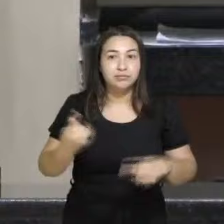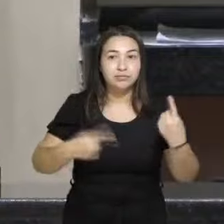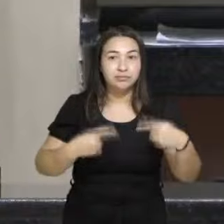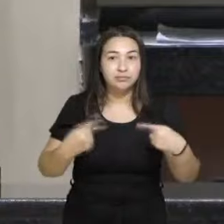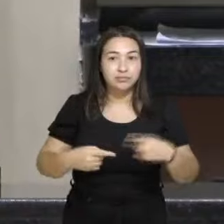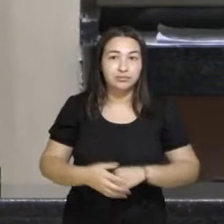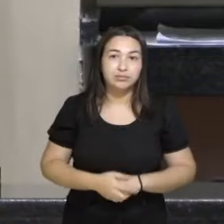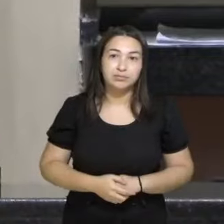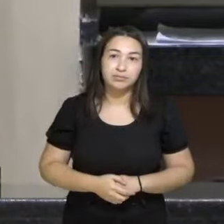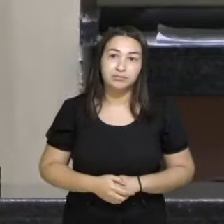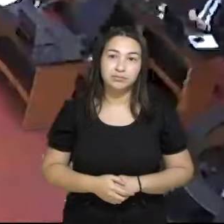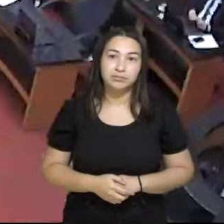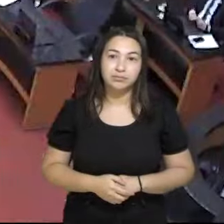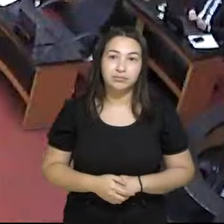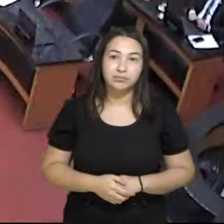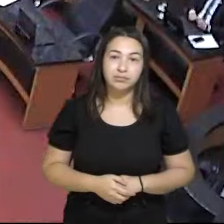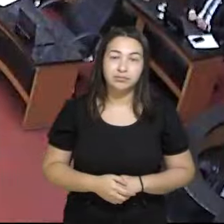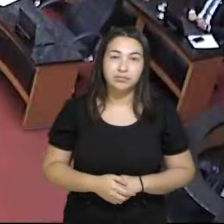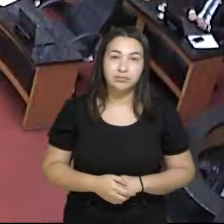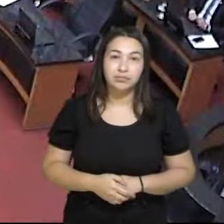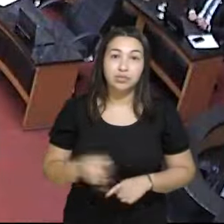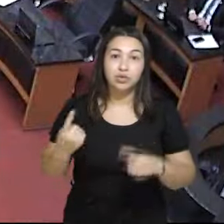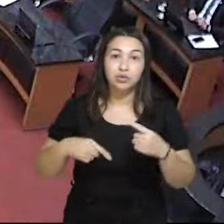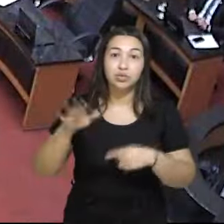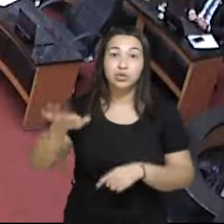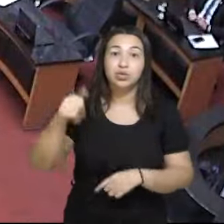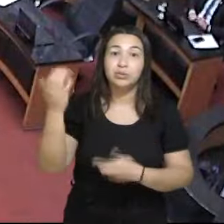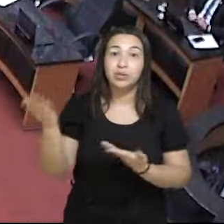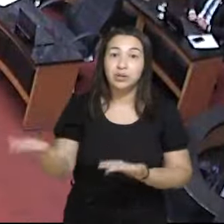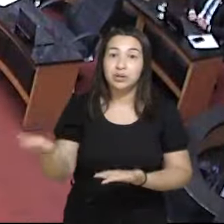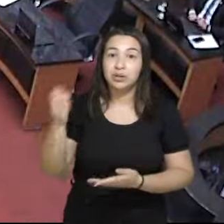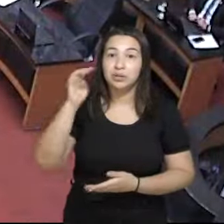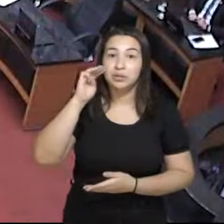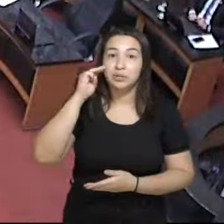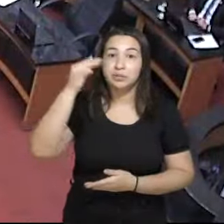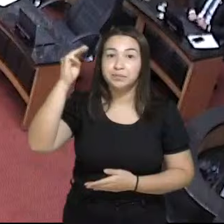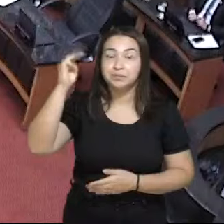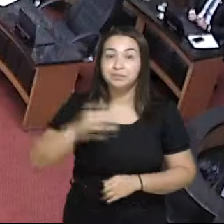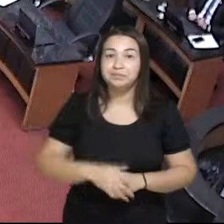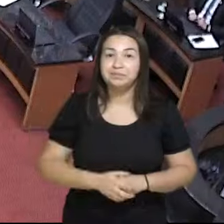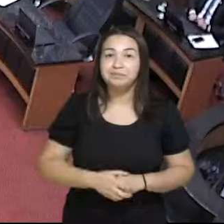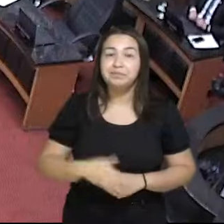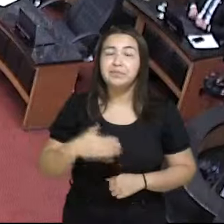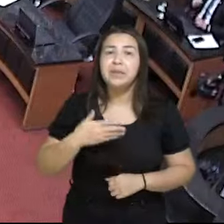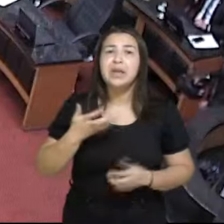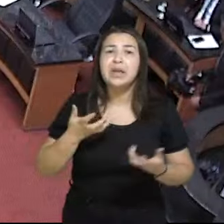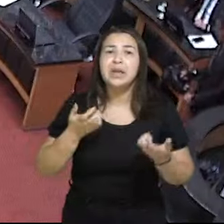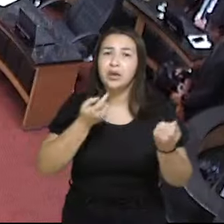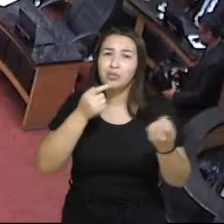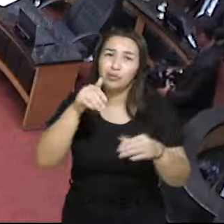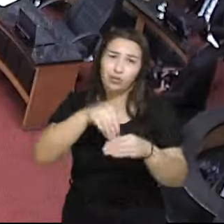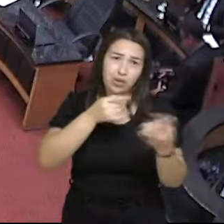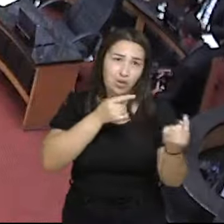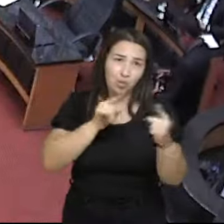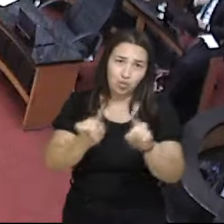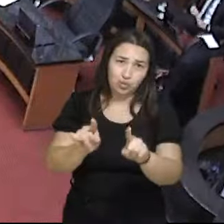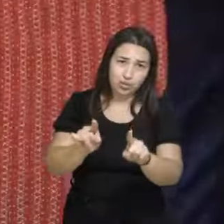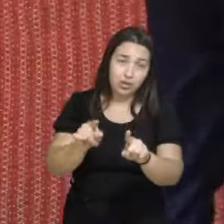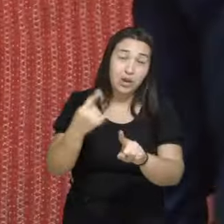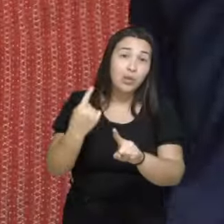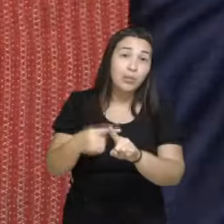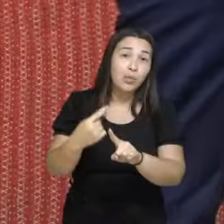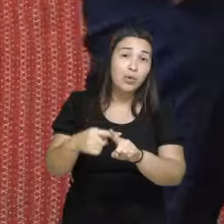discussão. Para discutir a matéria, com a palavra o deputado Cadorim. Senhor, justificativa de voto, presidente. Eu vou votar contra essa matéria, especificamente porque